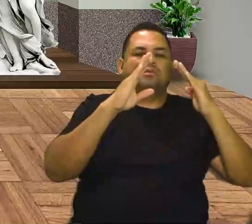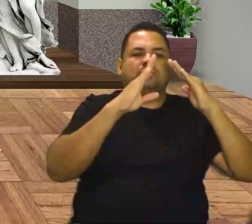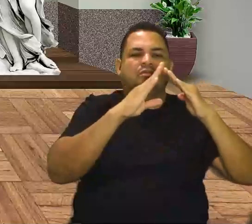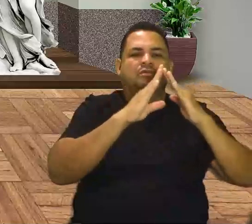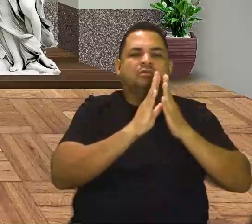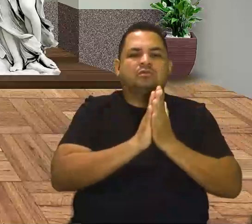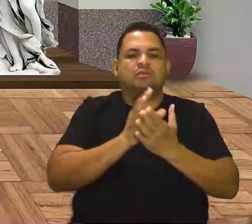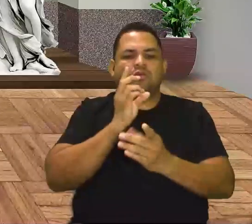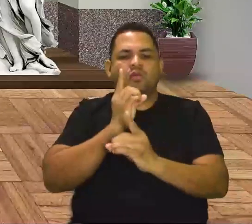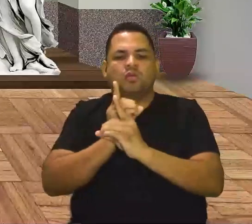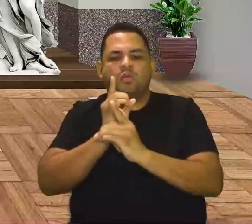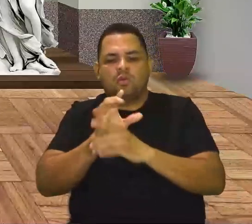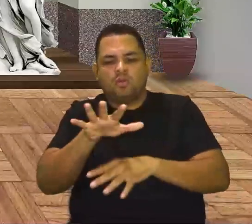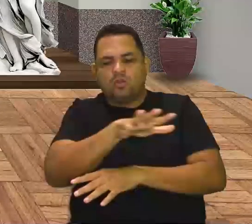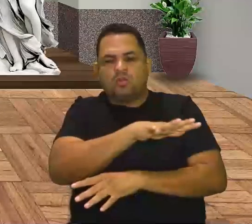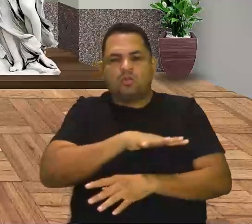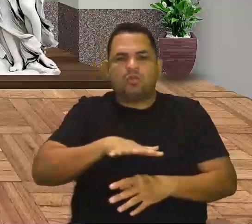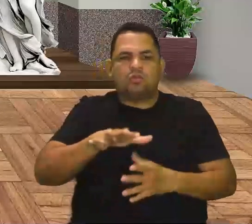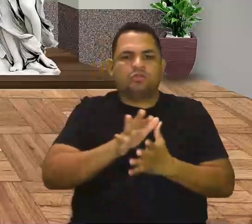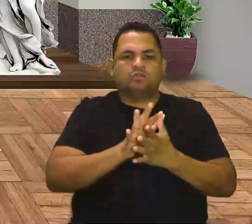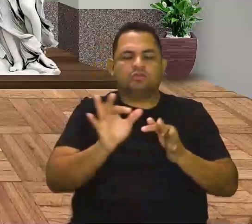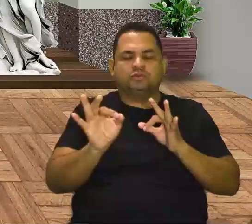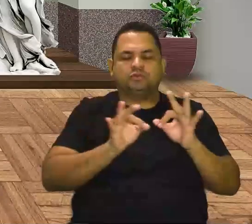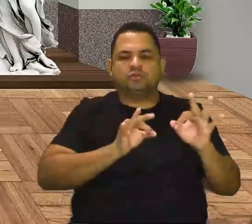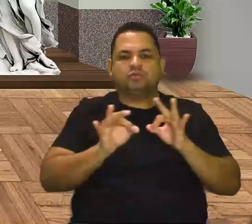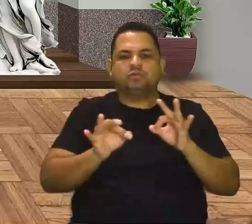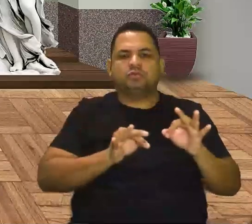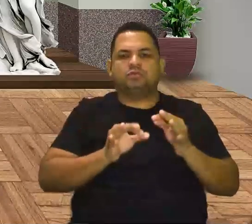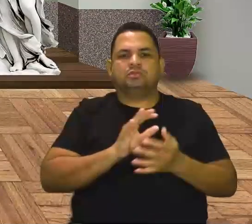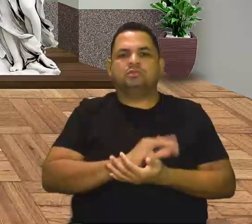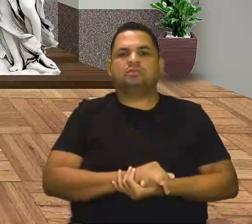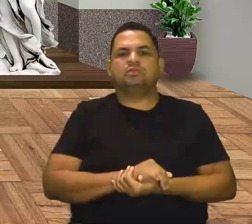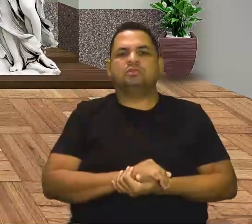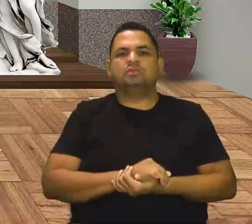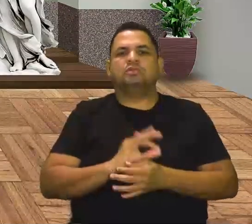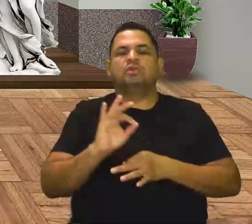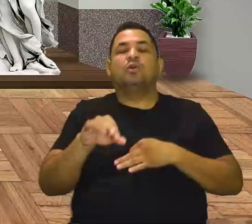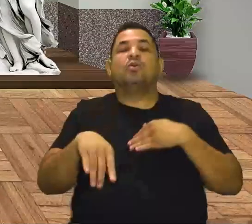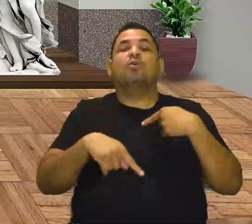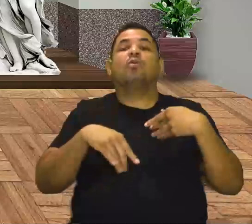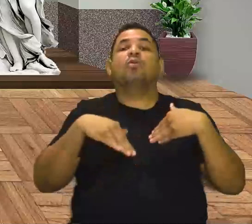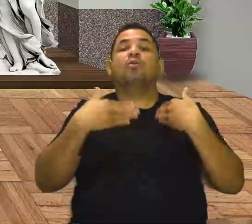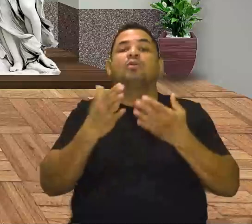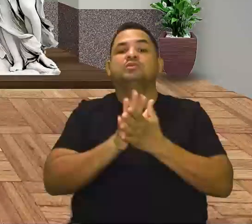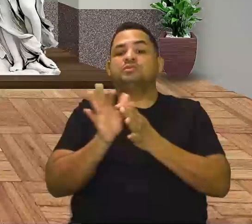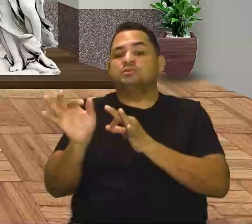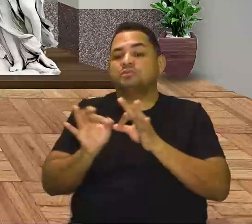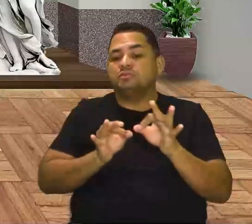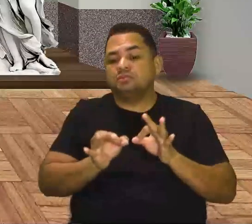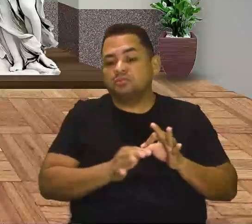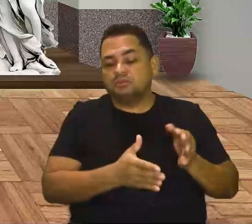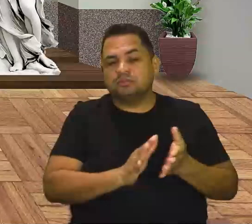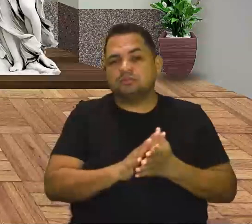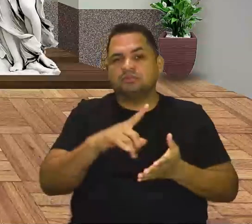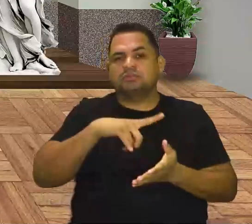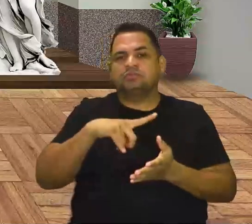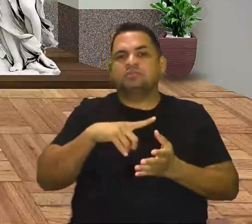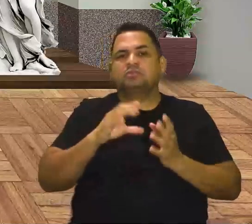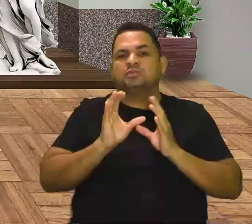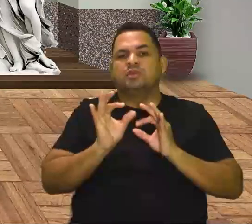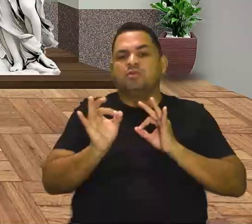local e nesse local eles vão se estabelecer. Ao se estabelecerem nesse local, eles vão ter uma